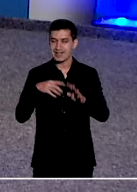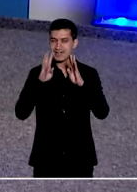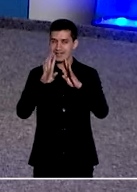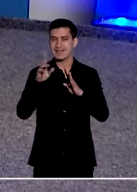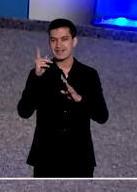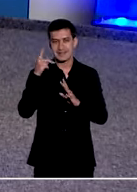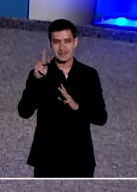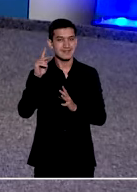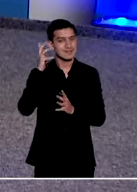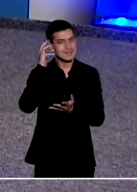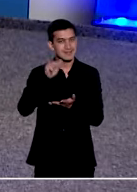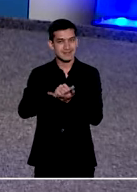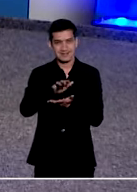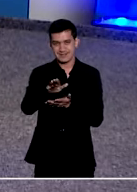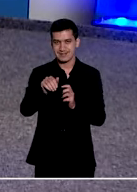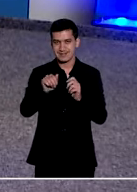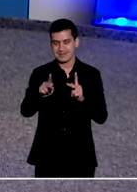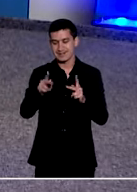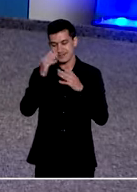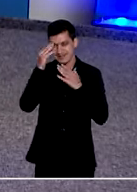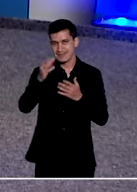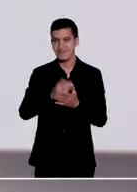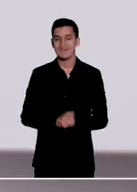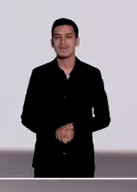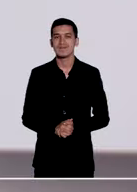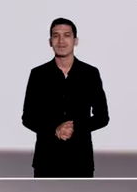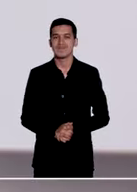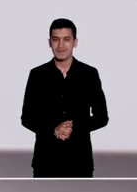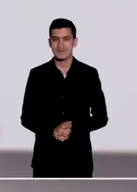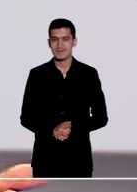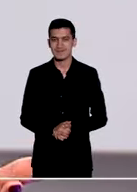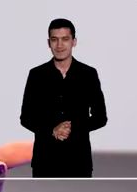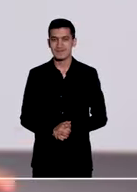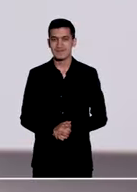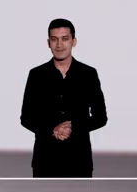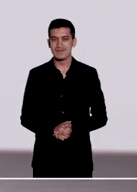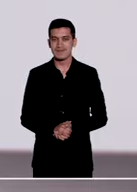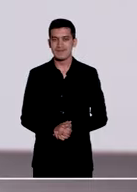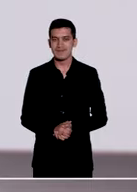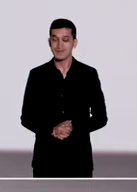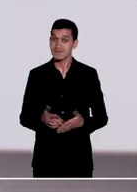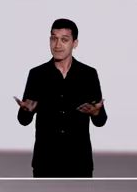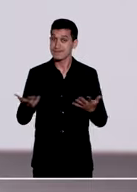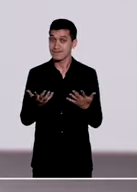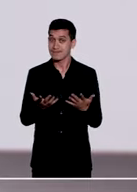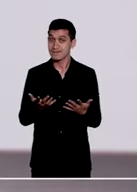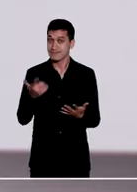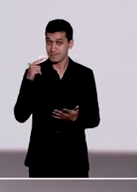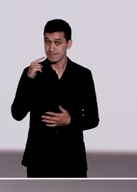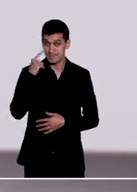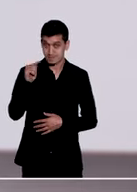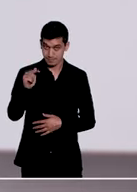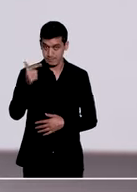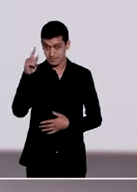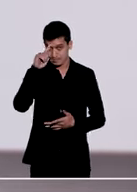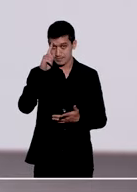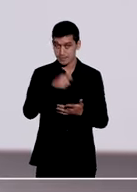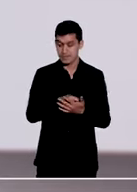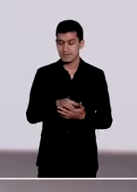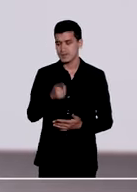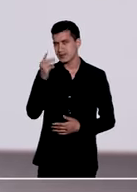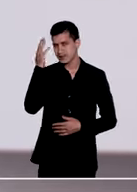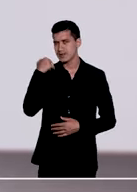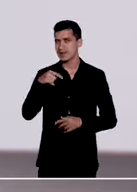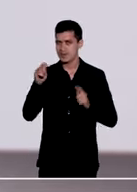Obrigada pela sua participação Eu que agradeço e agora vamos para mais uma decisão você sabia que é possível